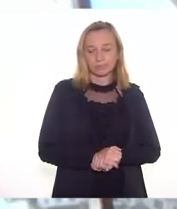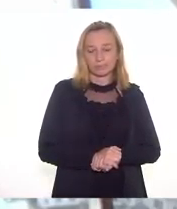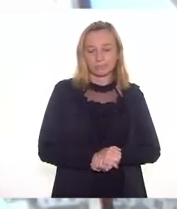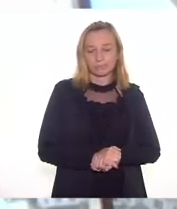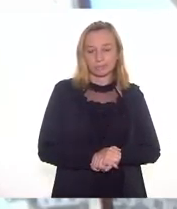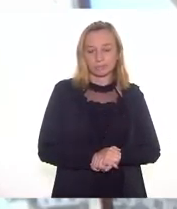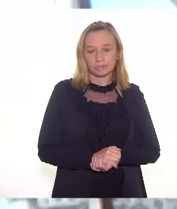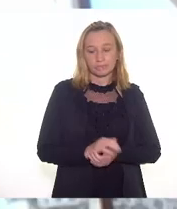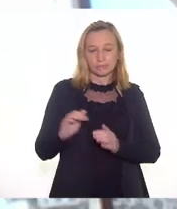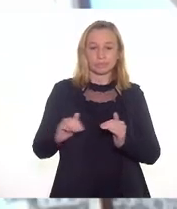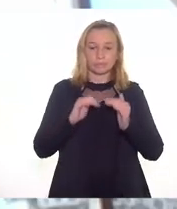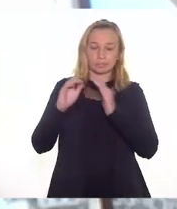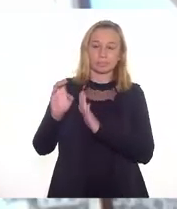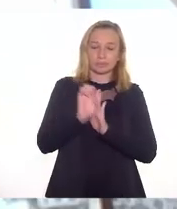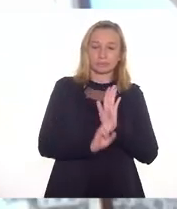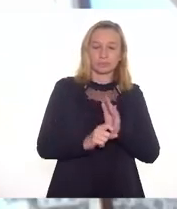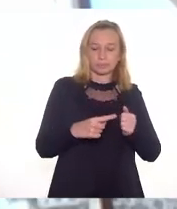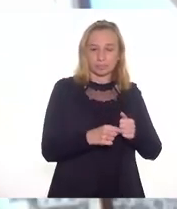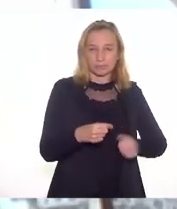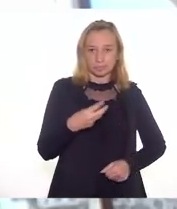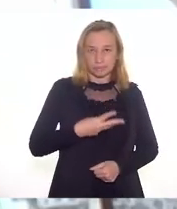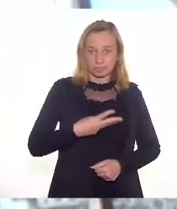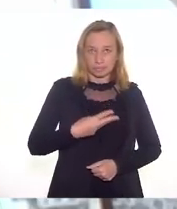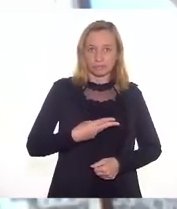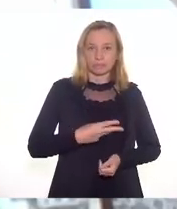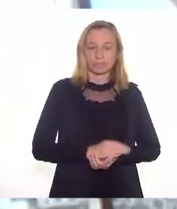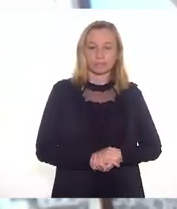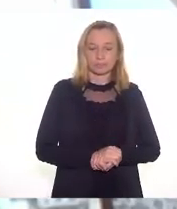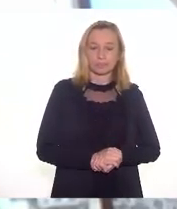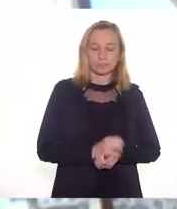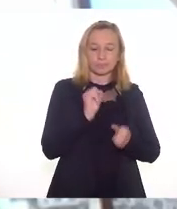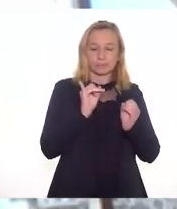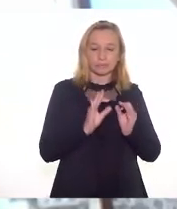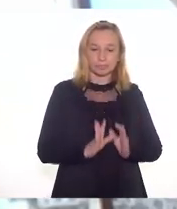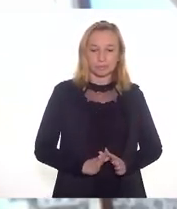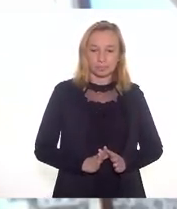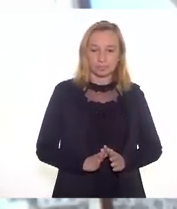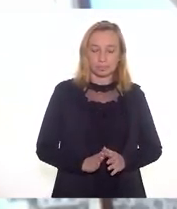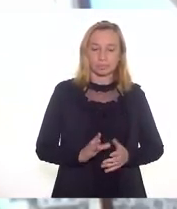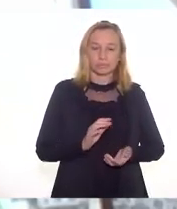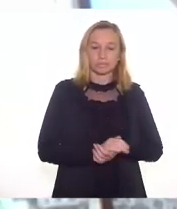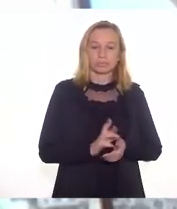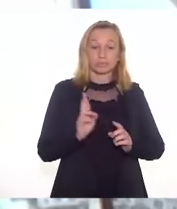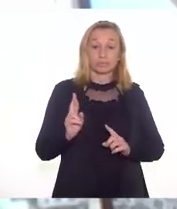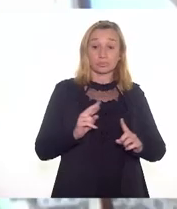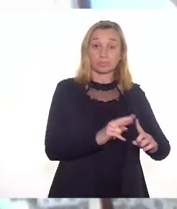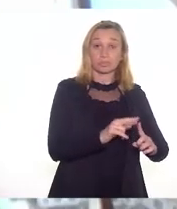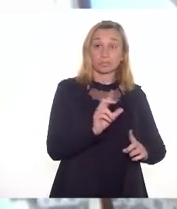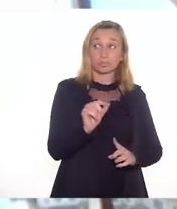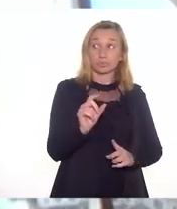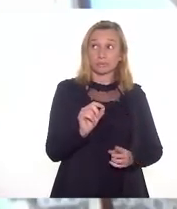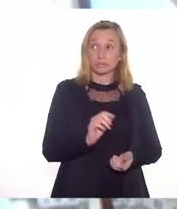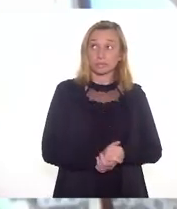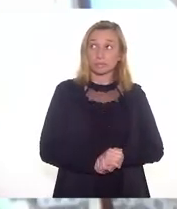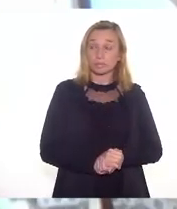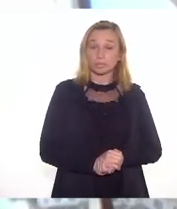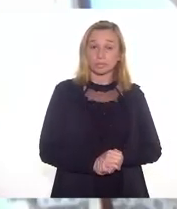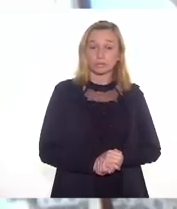essa subemenda no artigo 3º, explicando que isso se refere às edificações